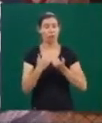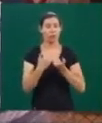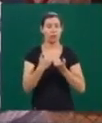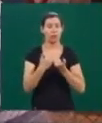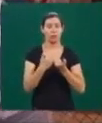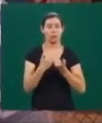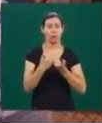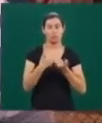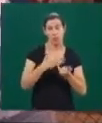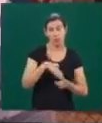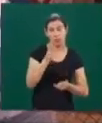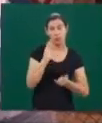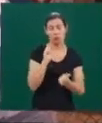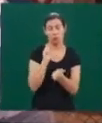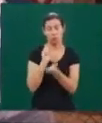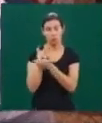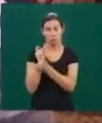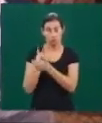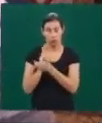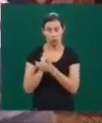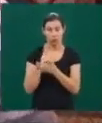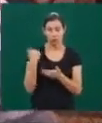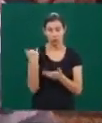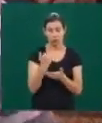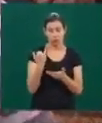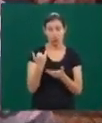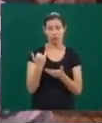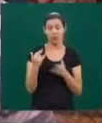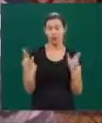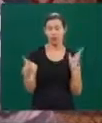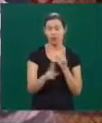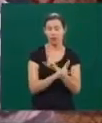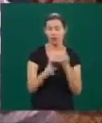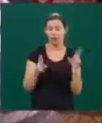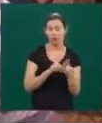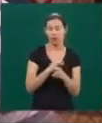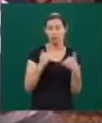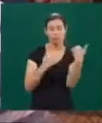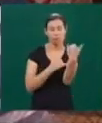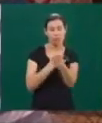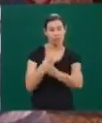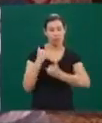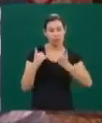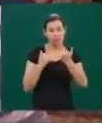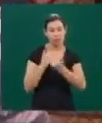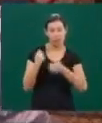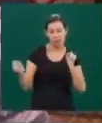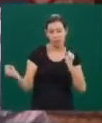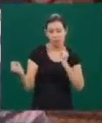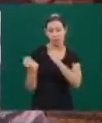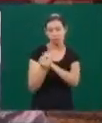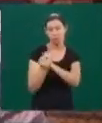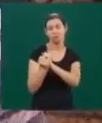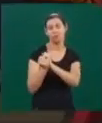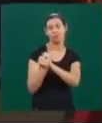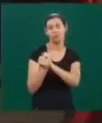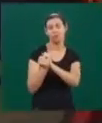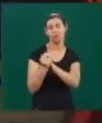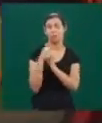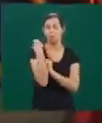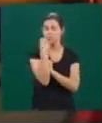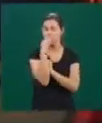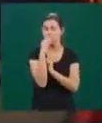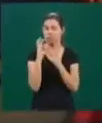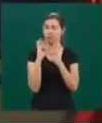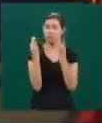alguma coisa, o mais importante é essa relação, poder brincar, poder curtir esse momento, que é um momento ímpar, né?